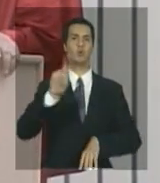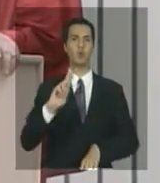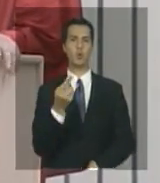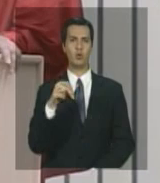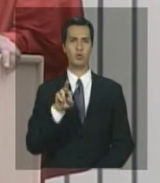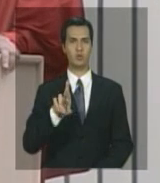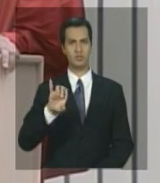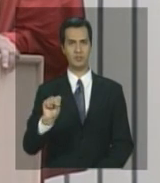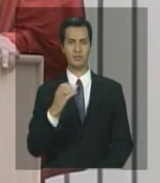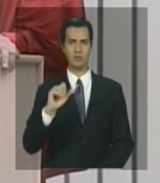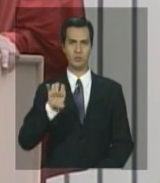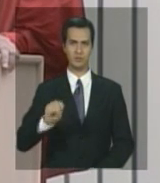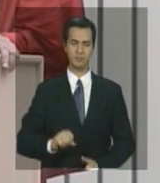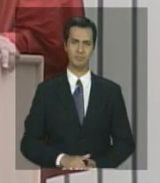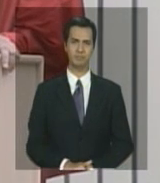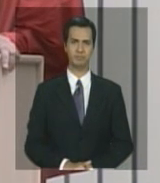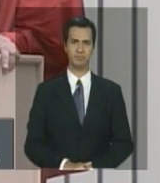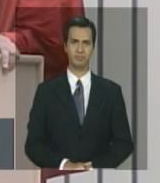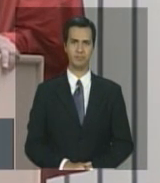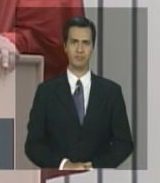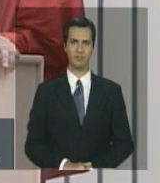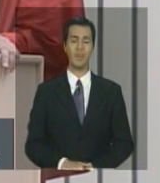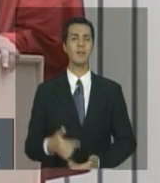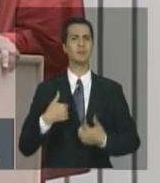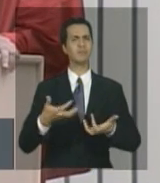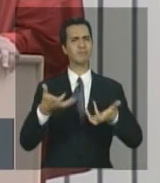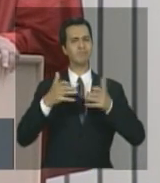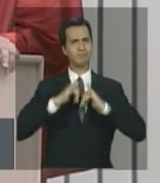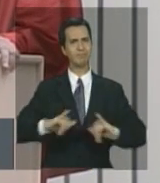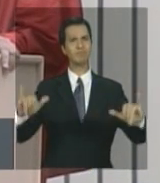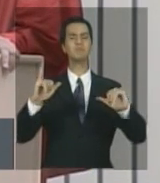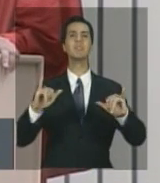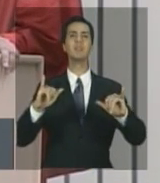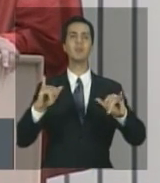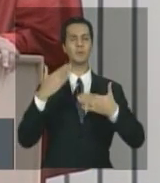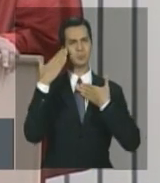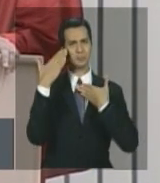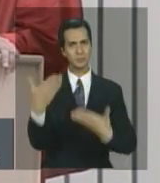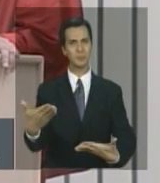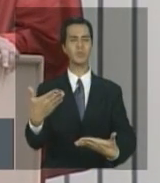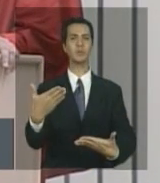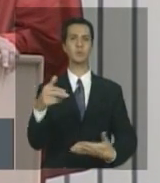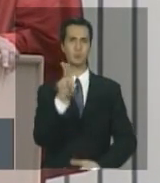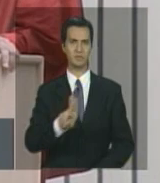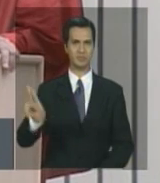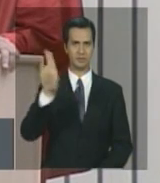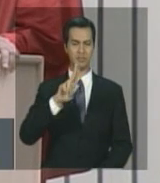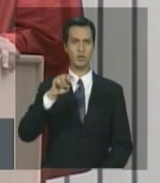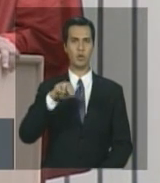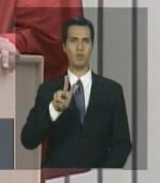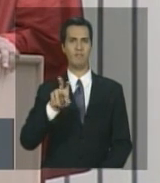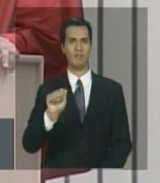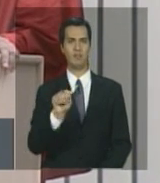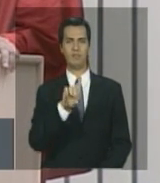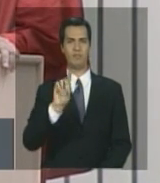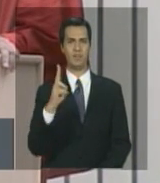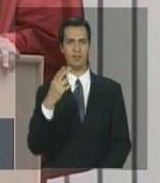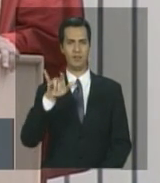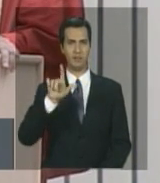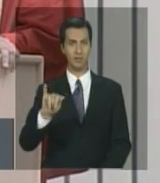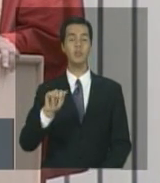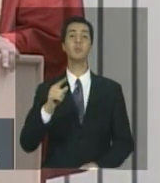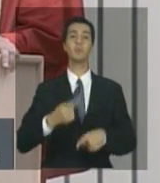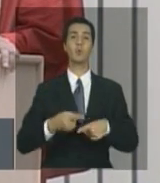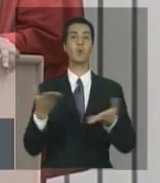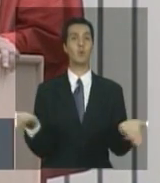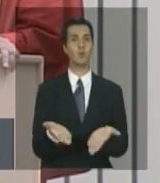inicialmente, manifestar minha gratidão à Universidade de Delhi pelo título de doutor honoris causa que hoje me